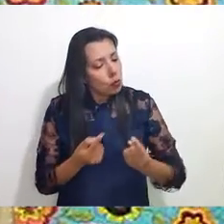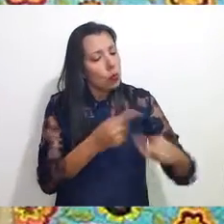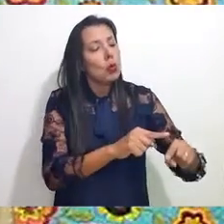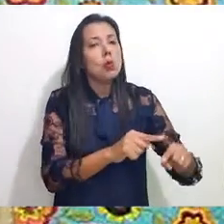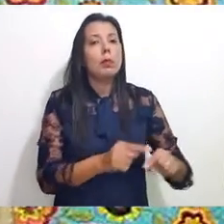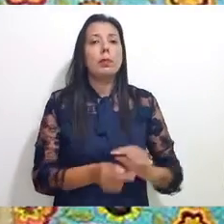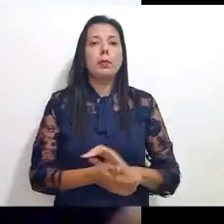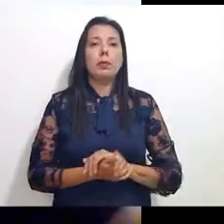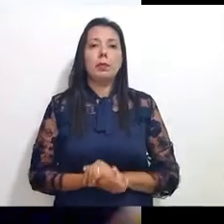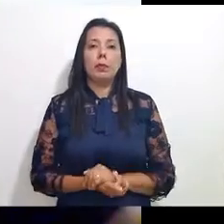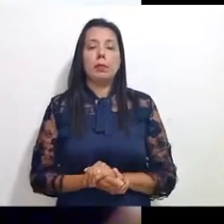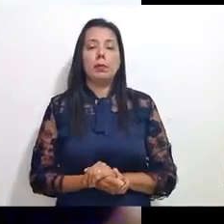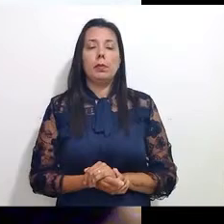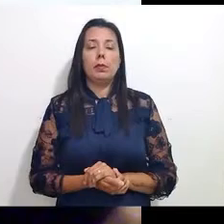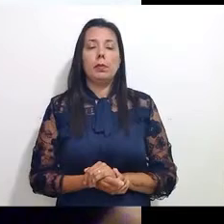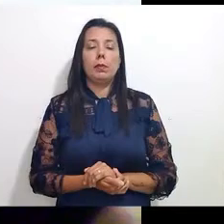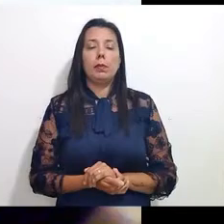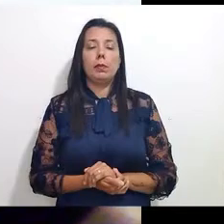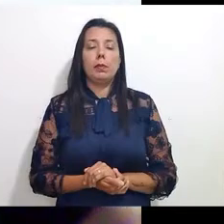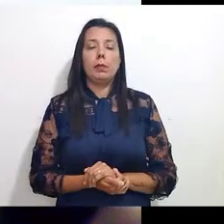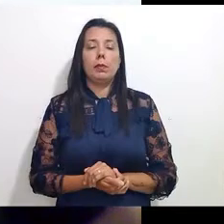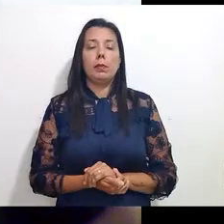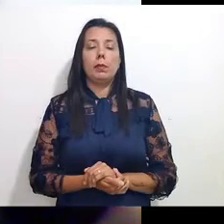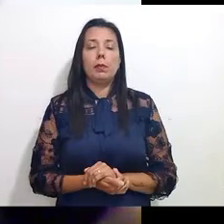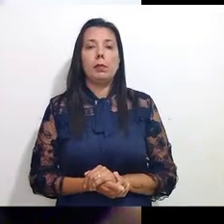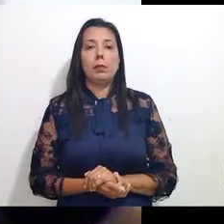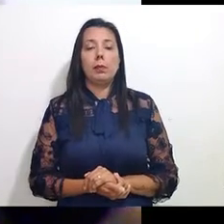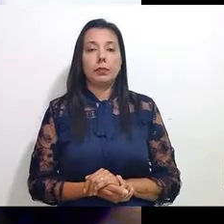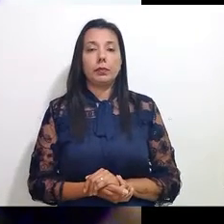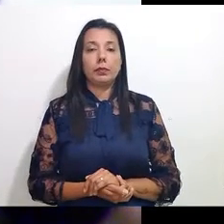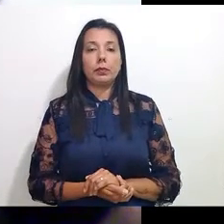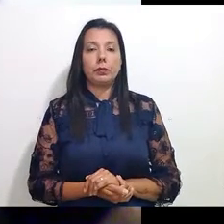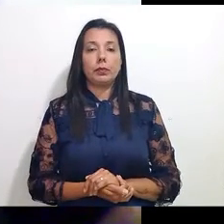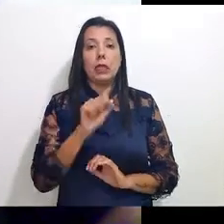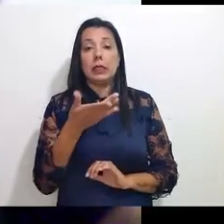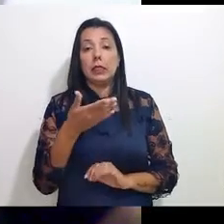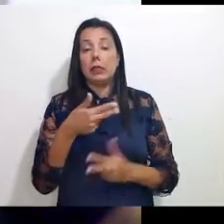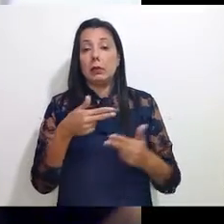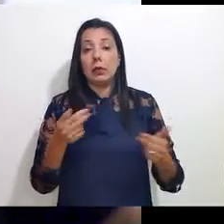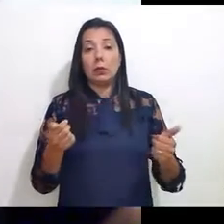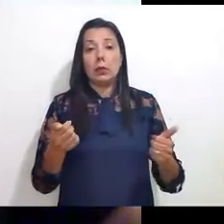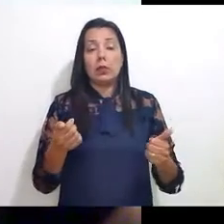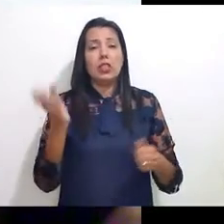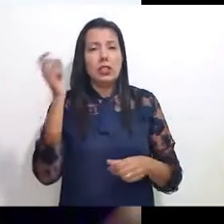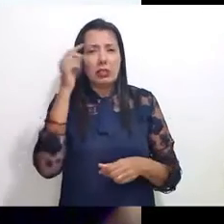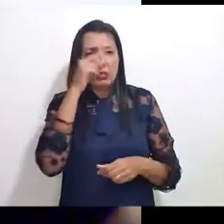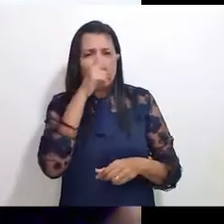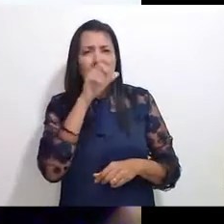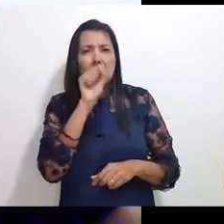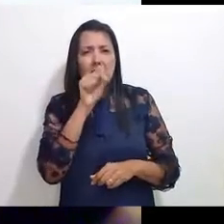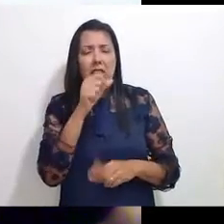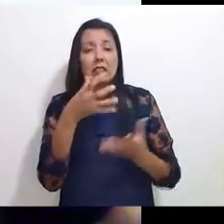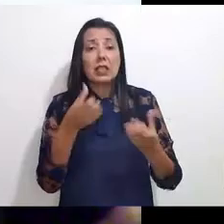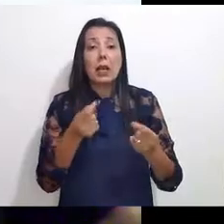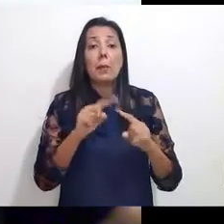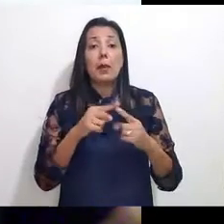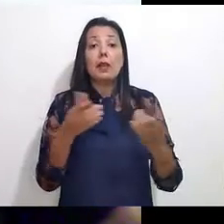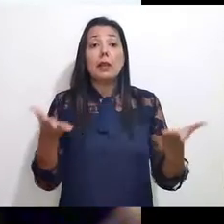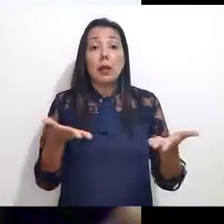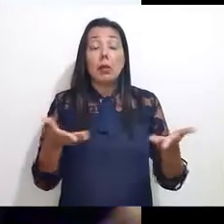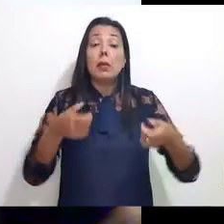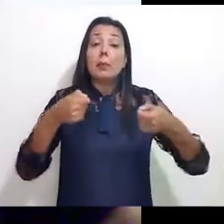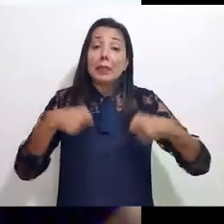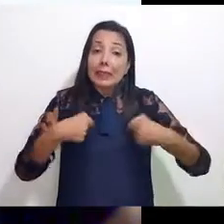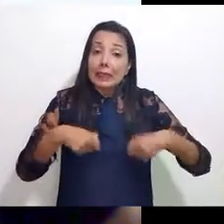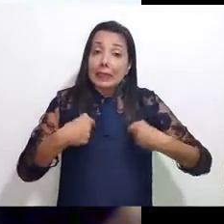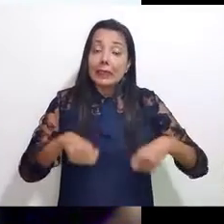Muito bem, meninas, uma realidade tão difícil de admitir, mas necessário admitir, né? E